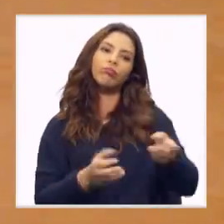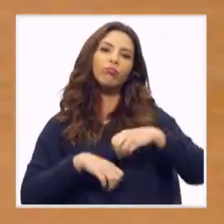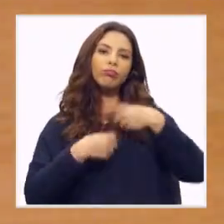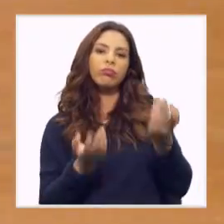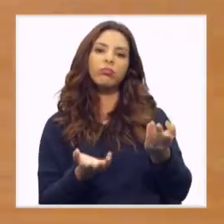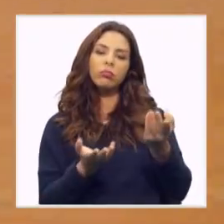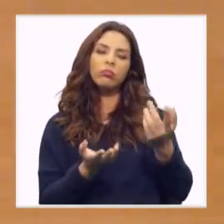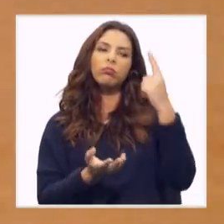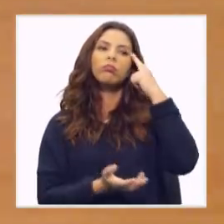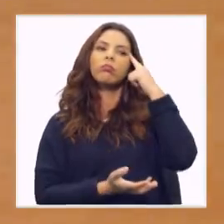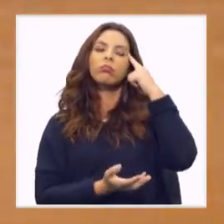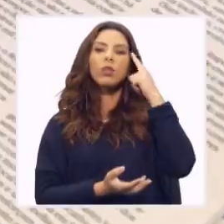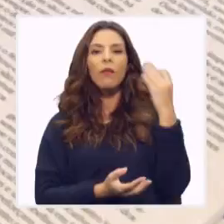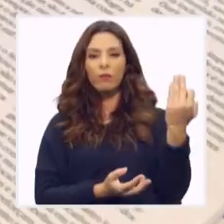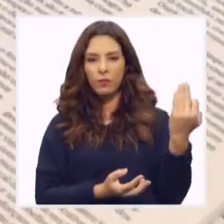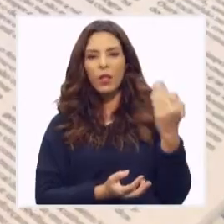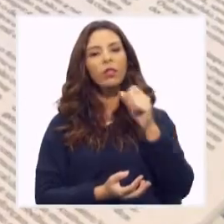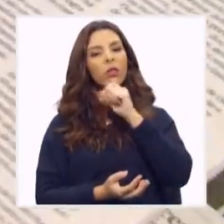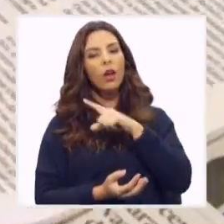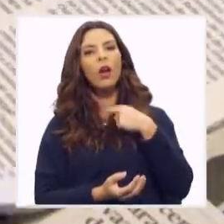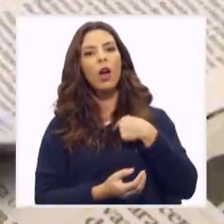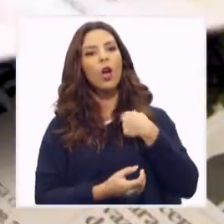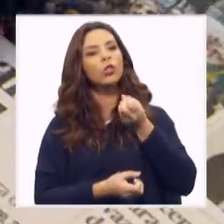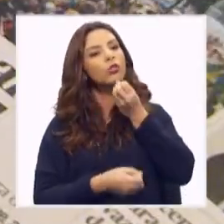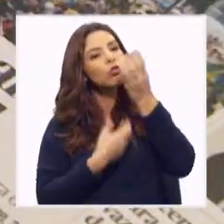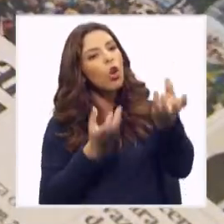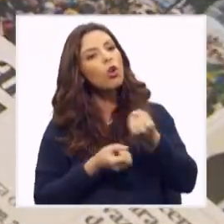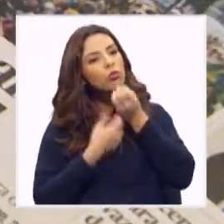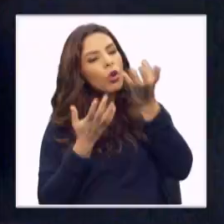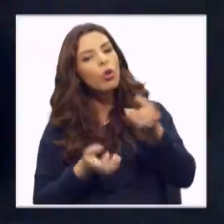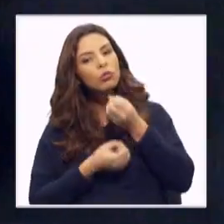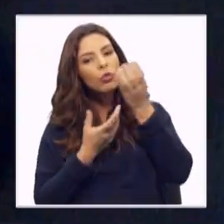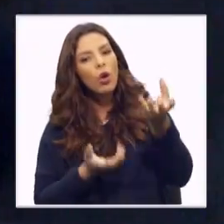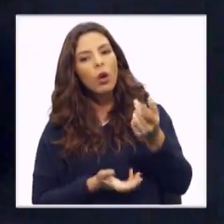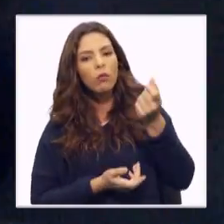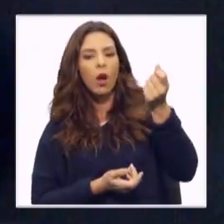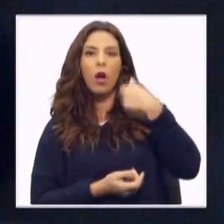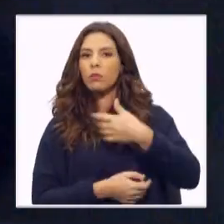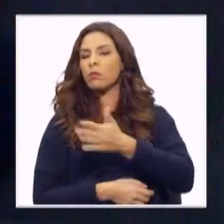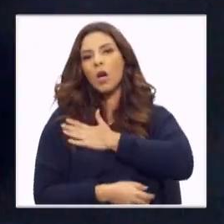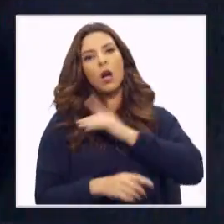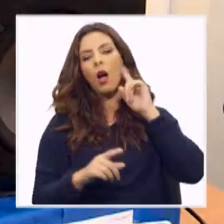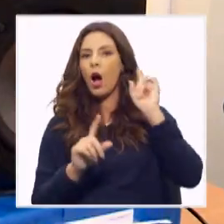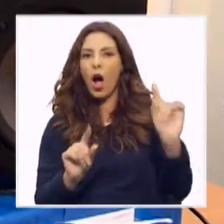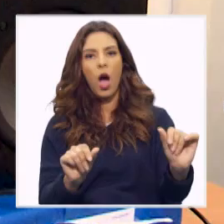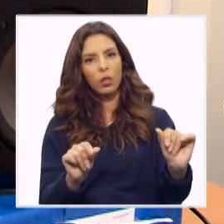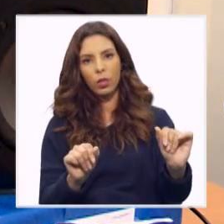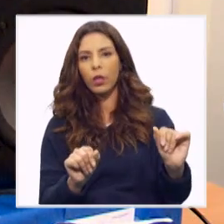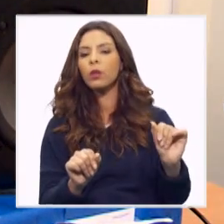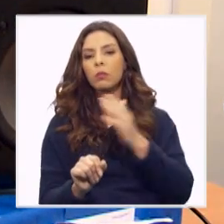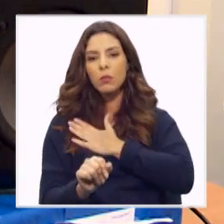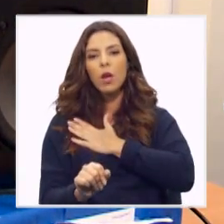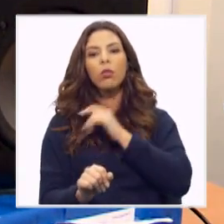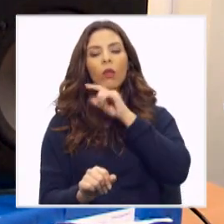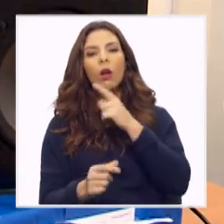houve uma altura em que percebi que o meu caminho era mesmo passar por contar histórias aos ouvidos das pessoas. Eu adorava rádio, ainda hoje adoro rádio, e percebi